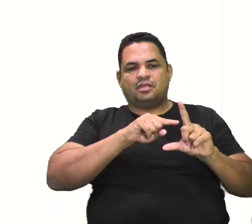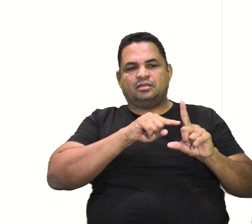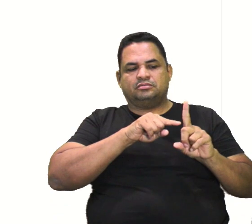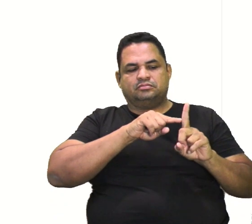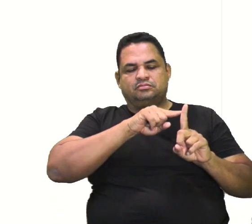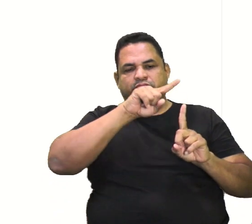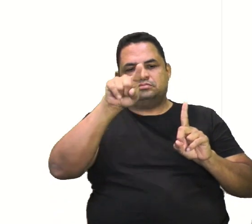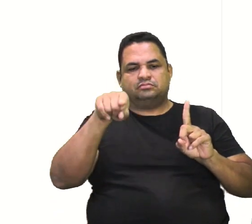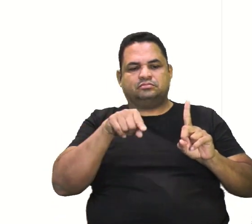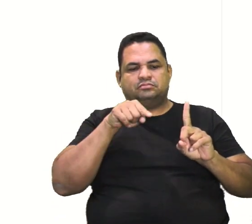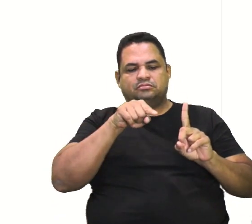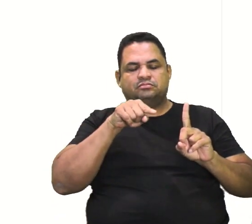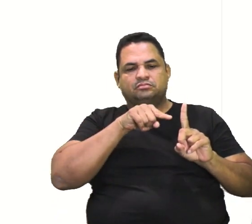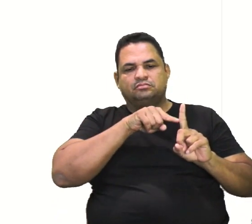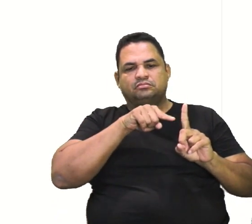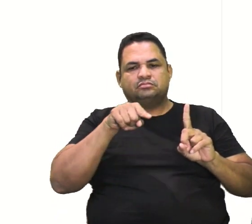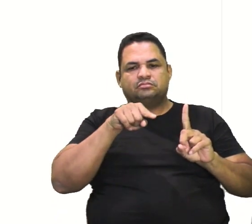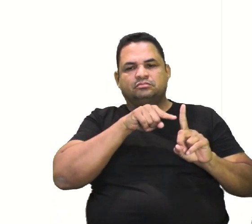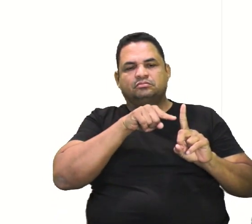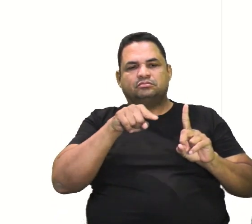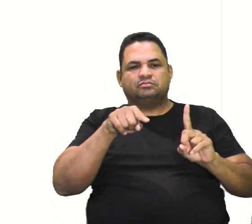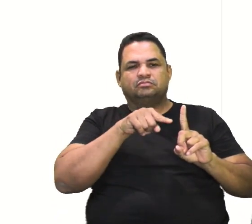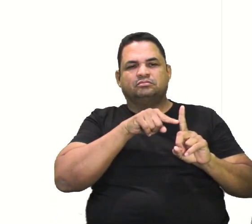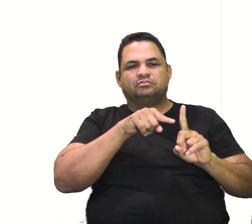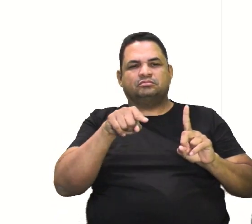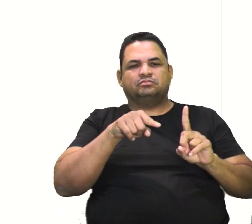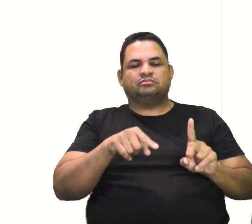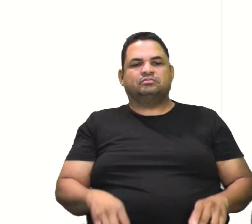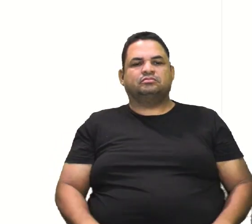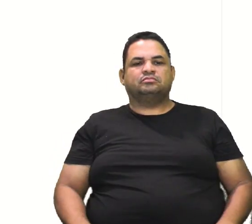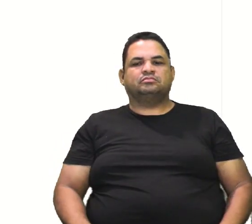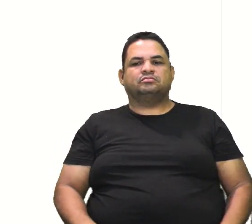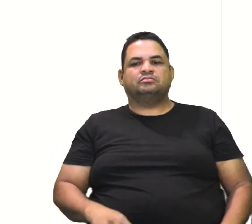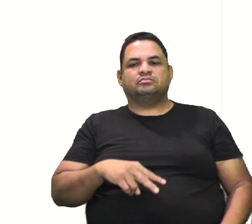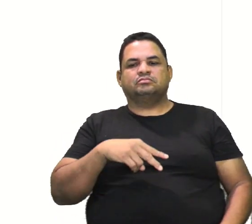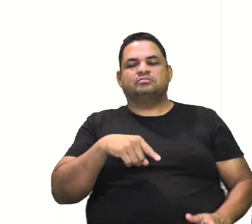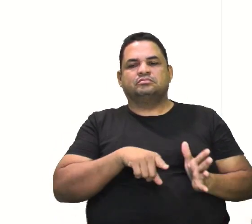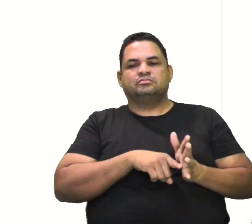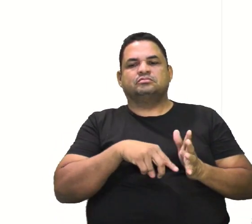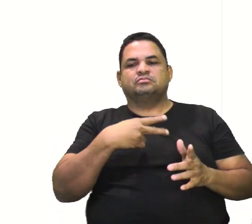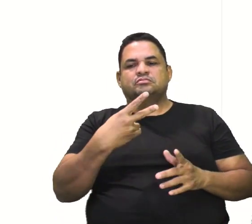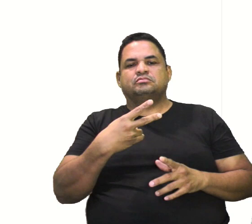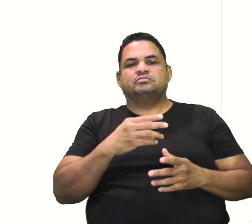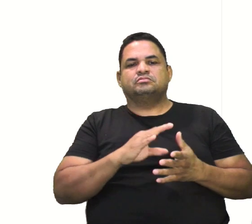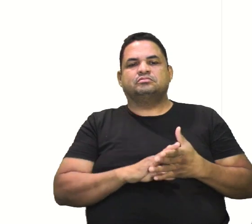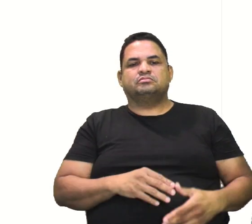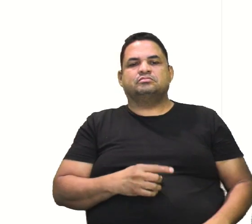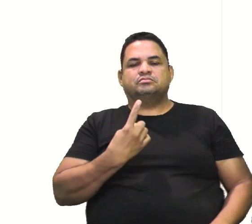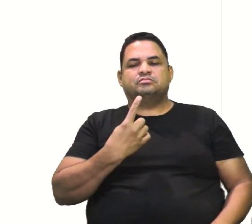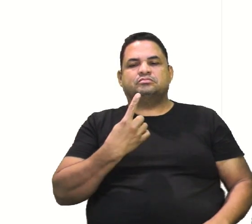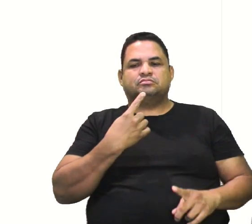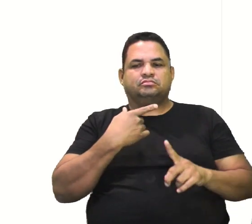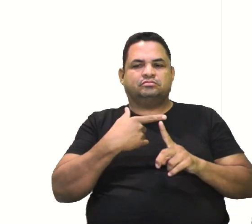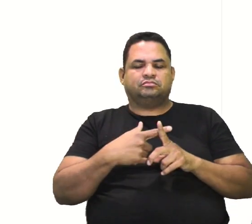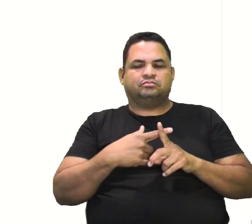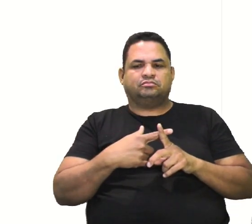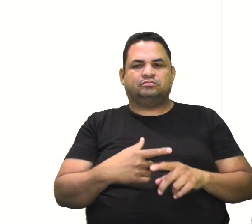centro é os valores ao contrário daqui, né? 2 negativo e